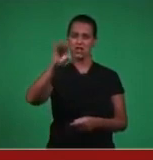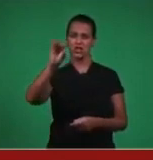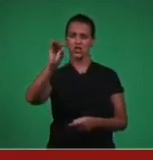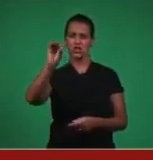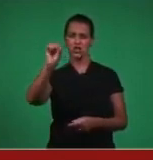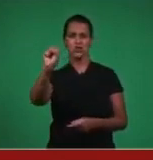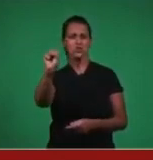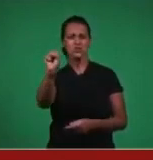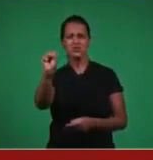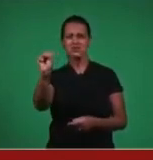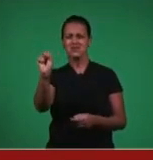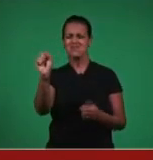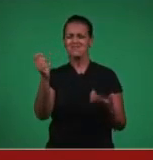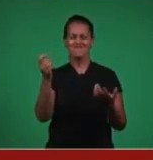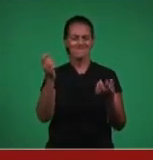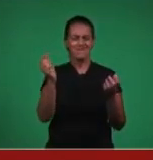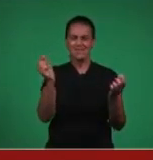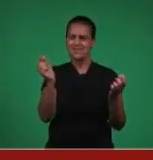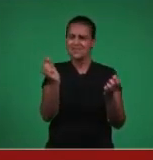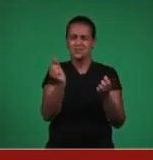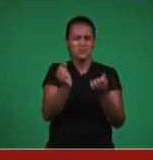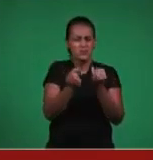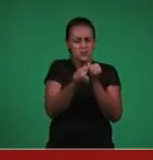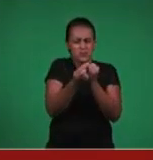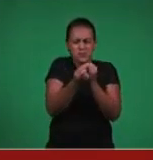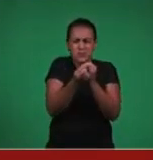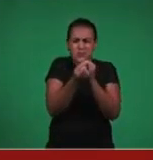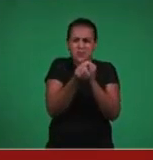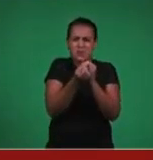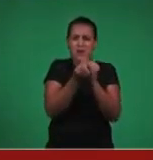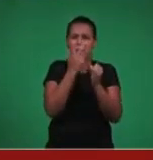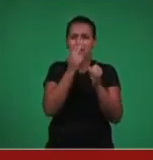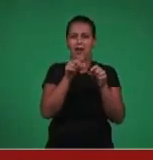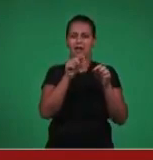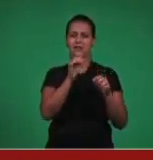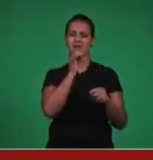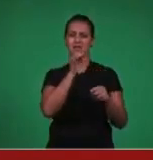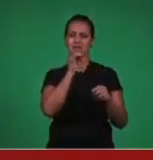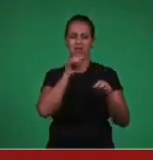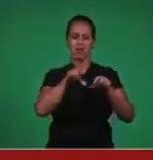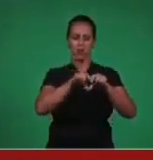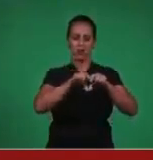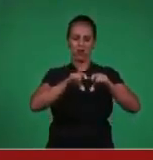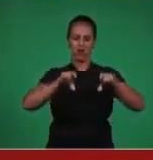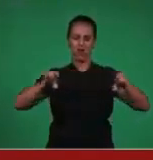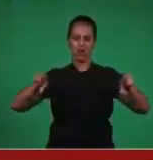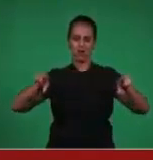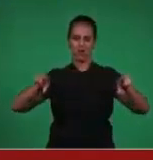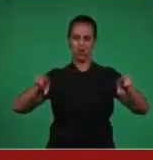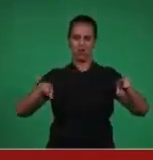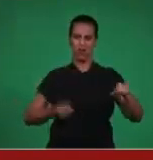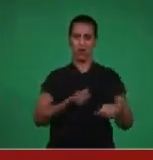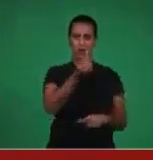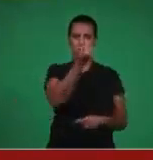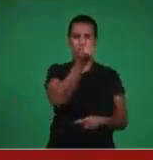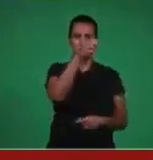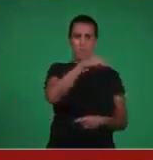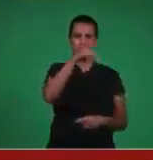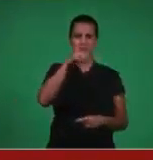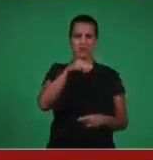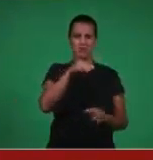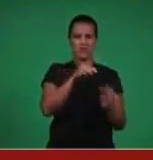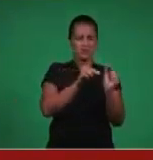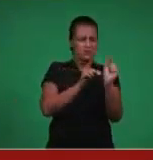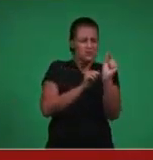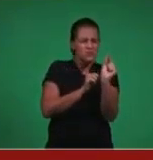2 nanômetros é como se fosse, eu pegasse uma régua, tirasse 1 milímetro daquela régua e dividisse aquele milímetro